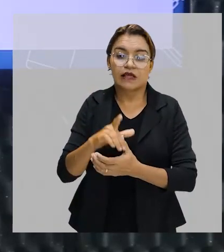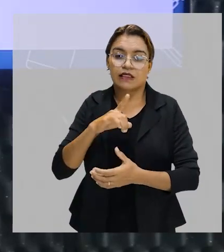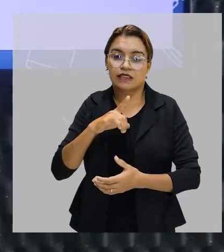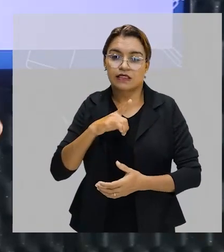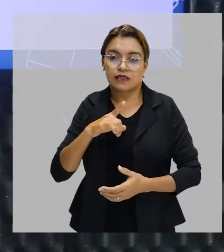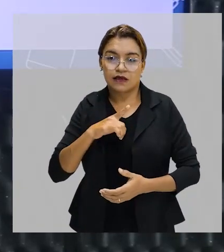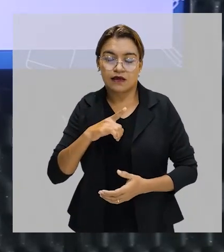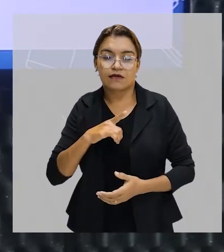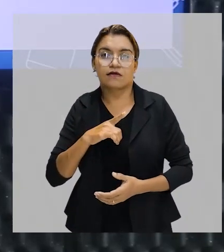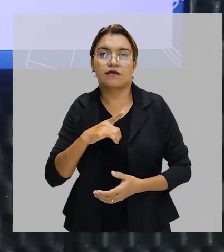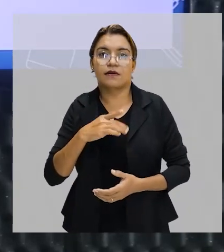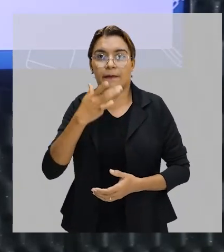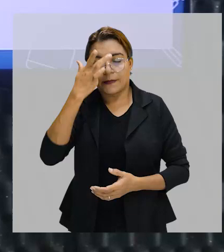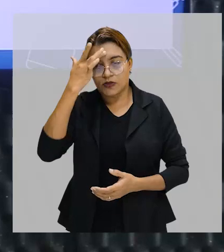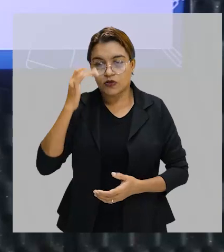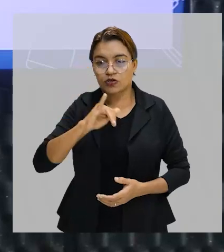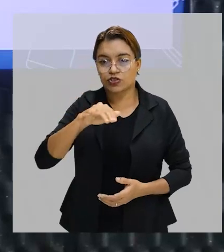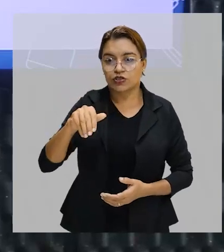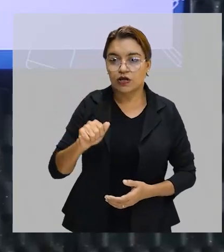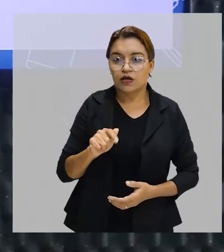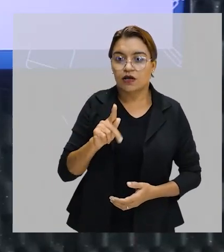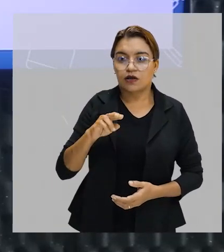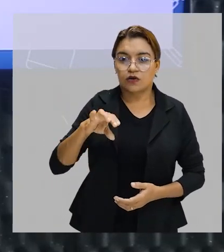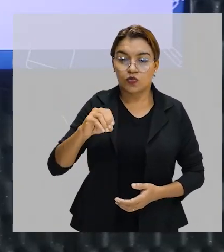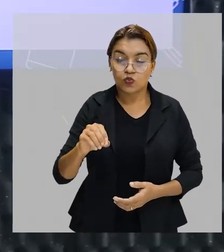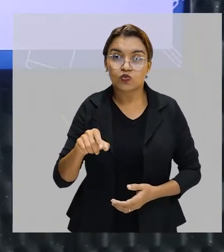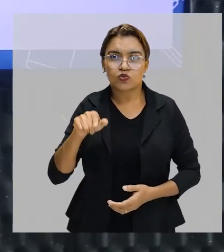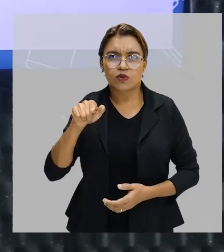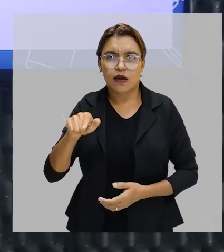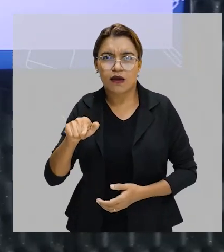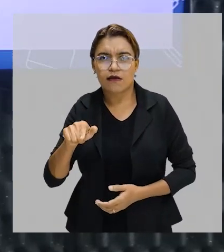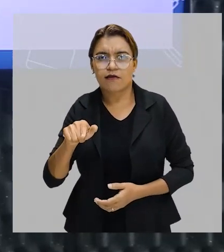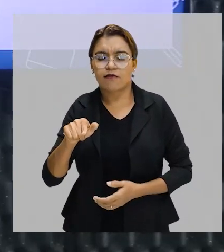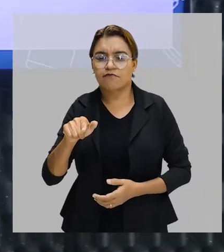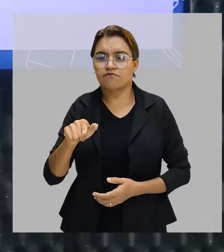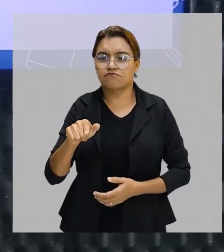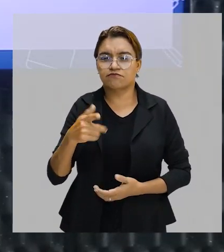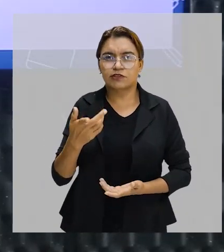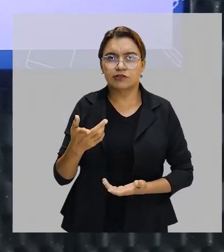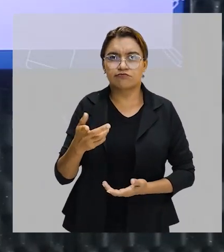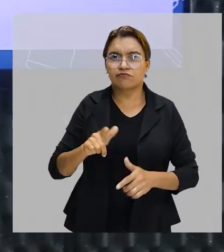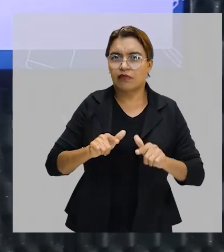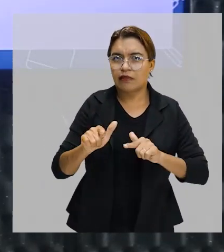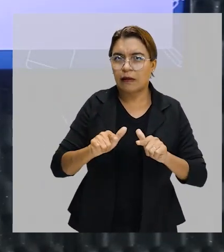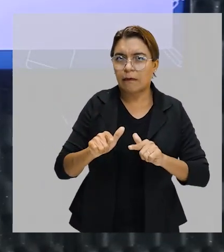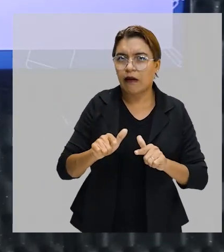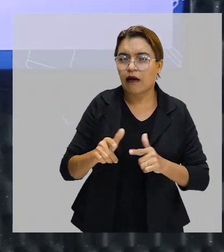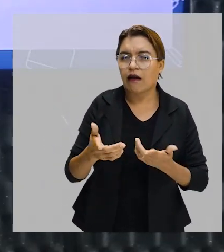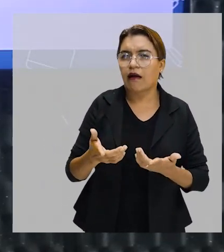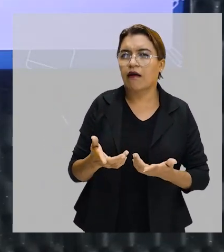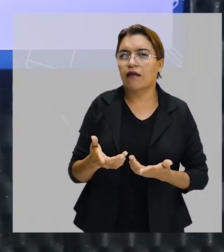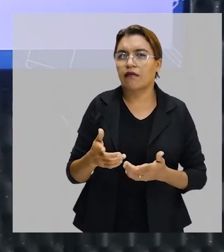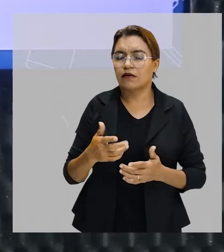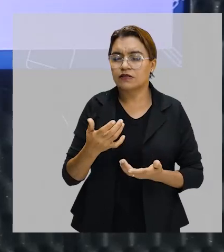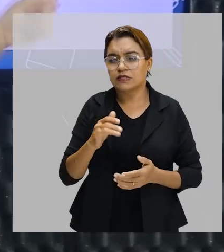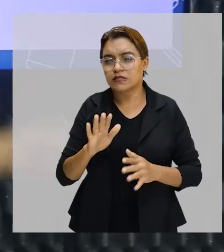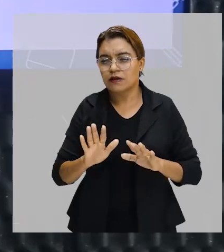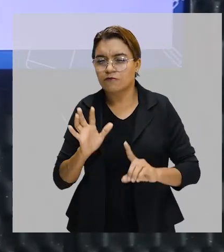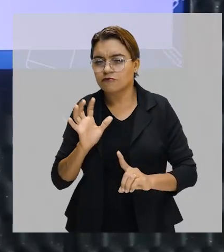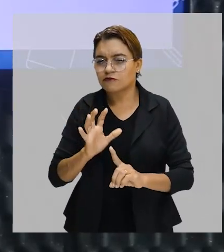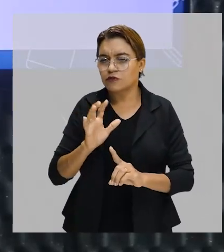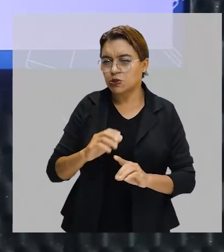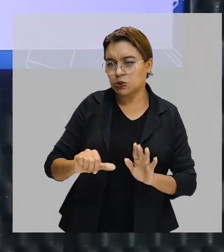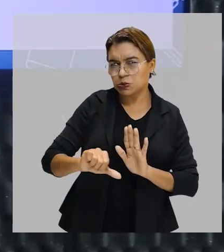pessoa que faz o serviço sujo, que oprime, tá? Aqui está falando de campanha militar que investia contra o